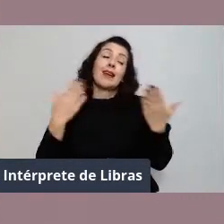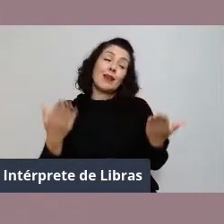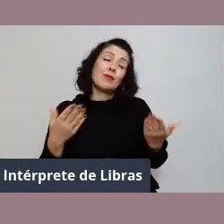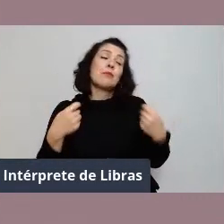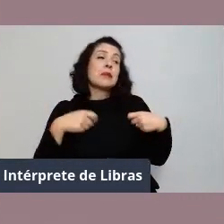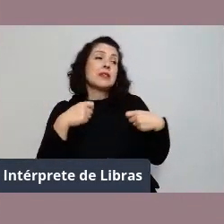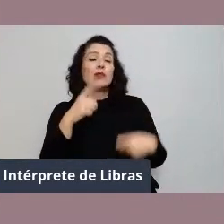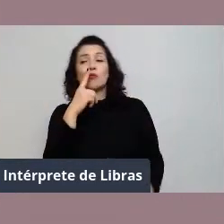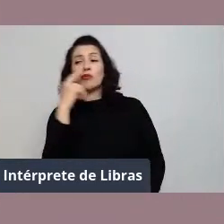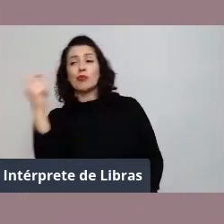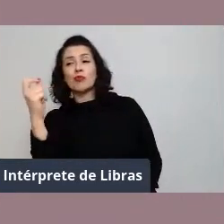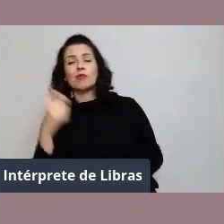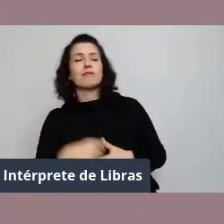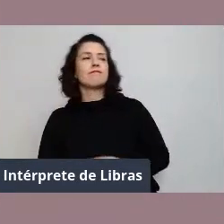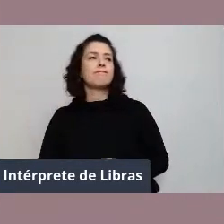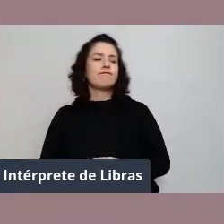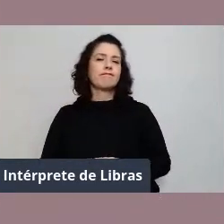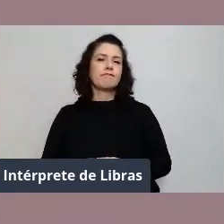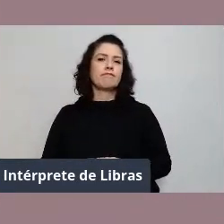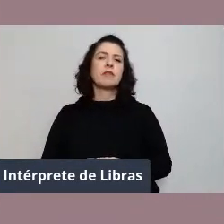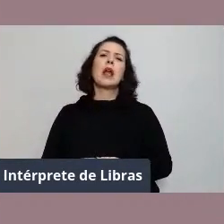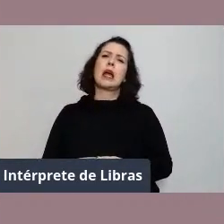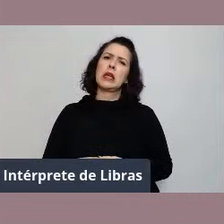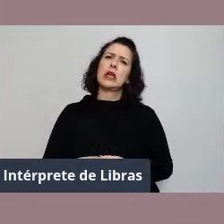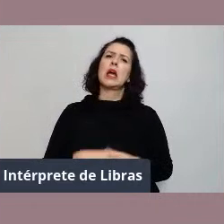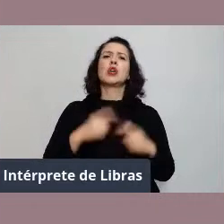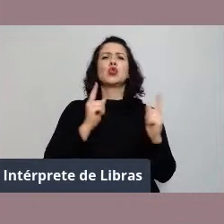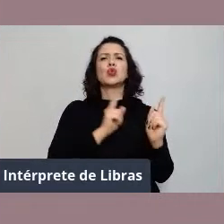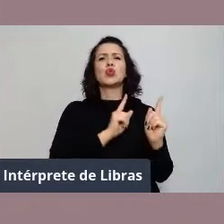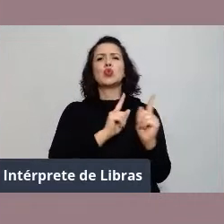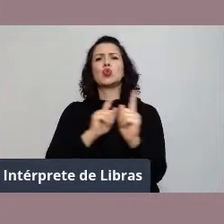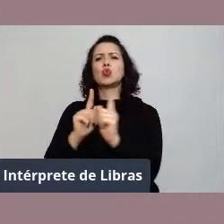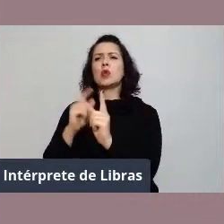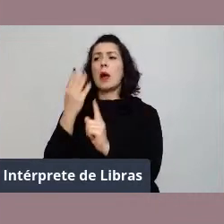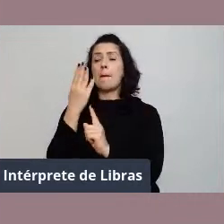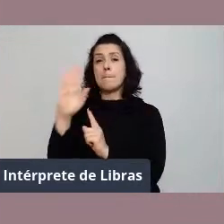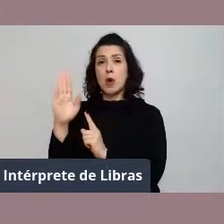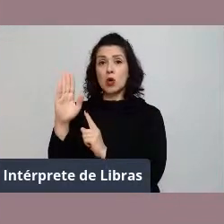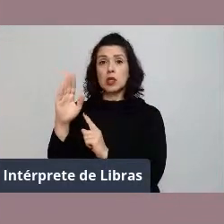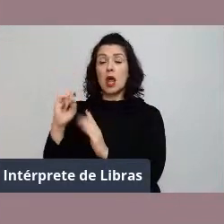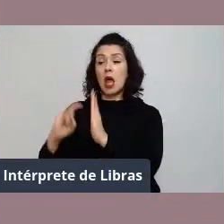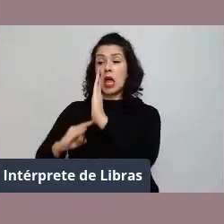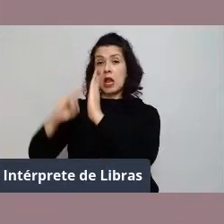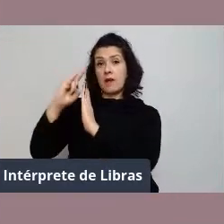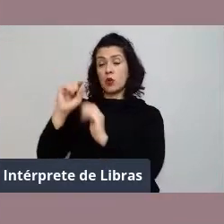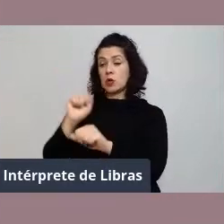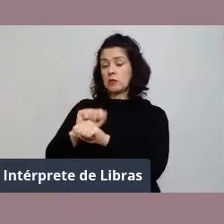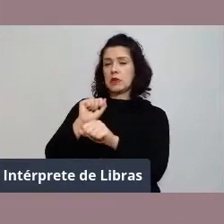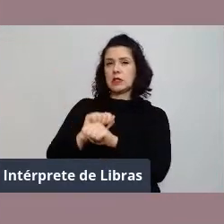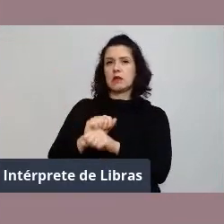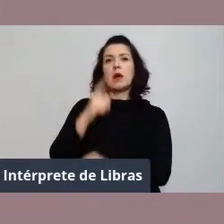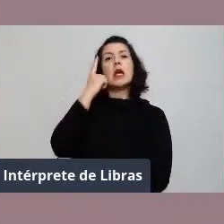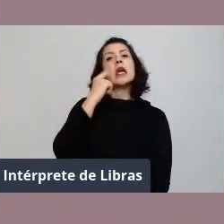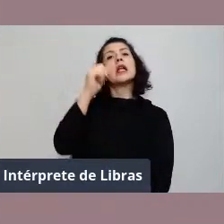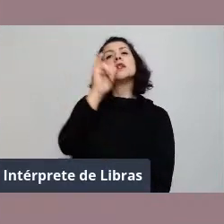embora. Ao me levar até a porta, enquanto esperávamos o elevador, Clarice rompeu o silêncio.